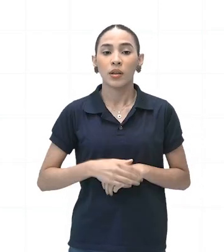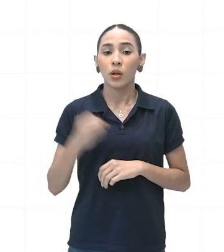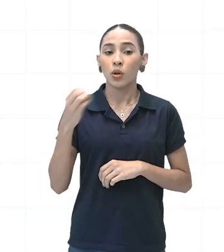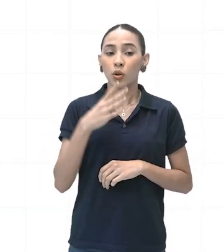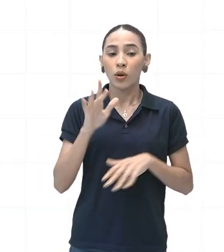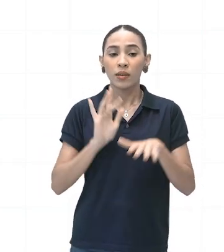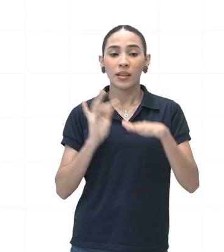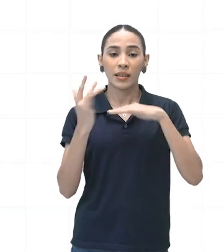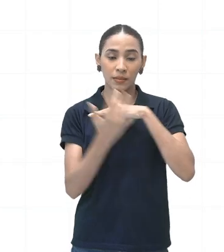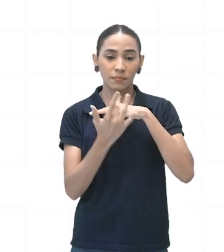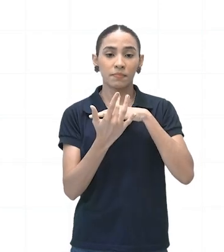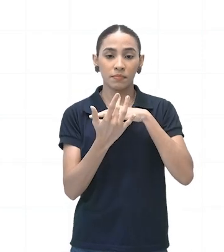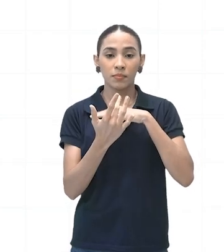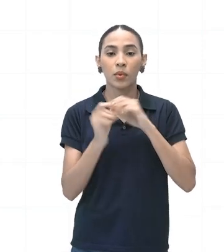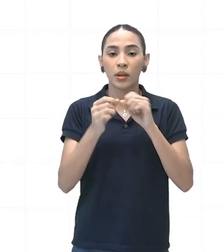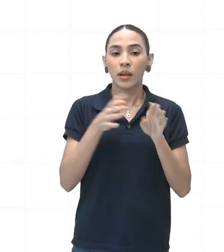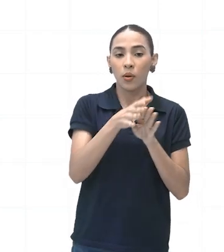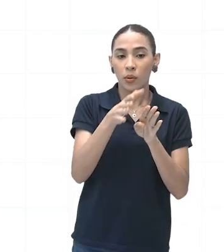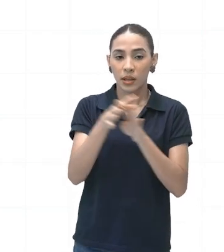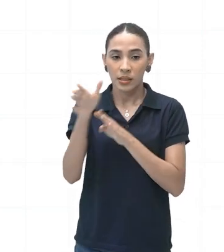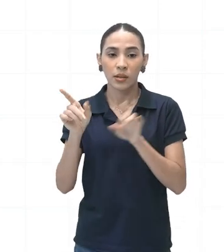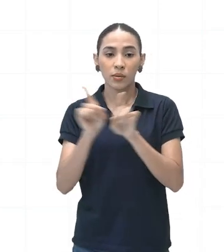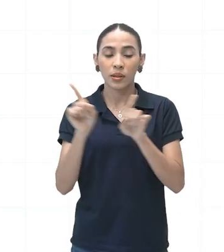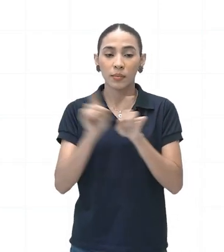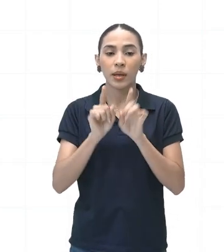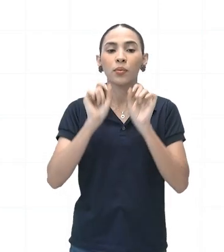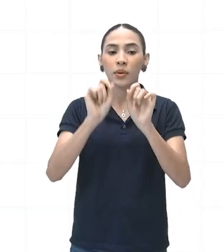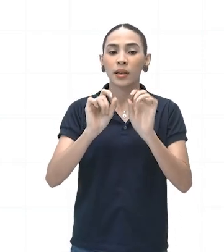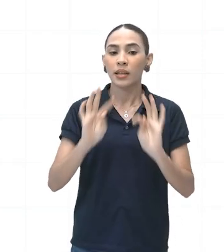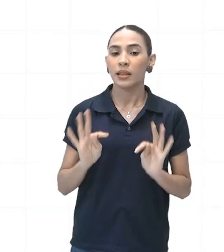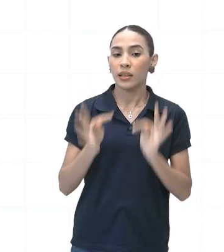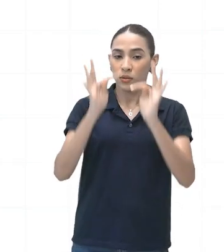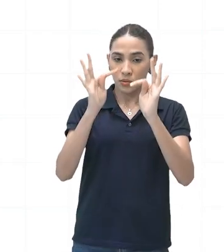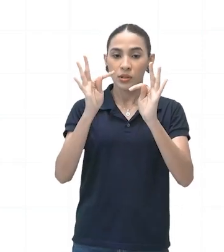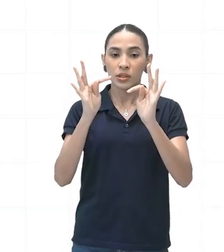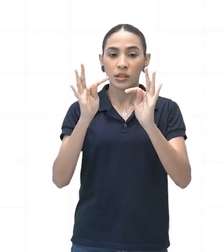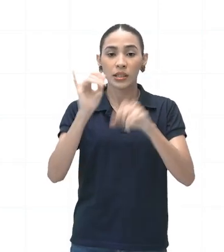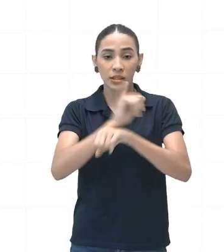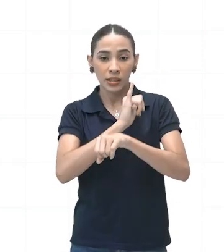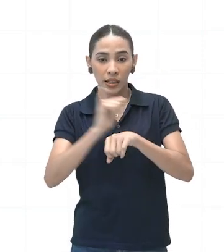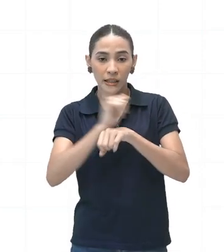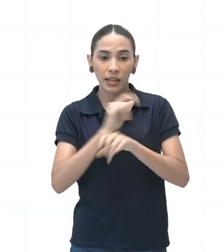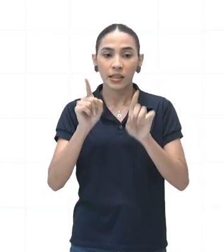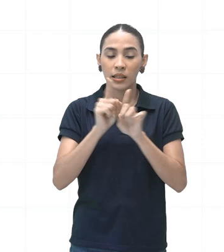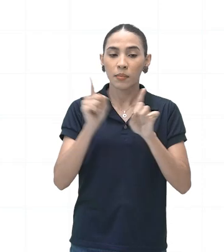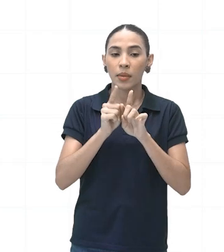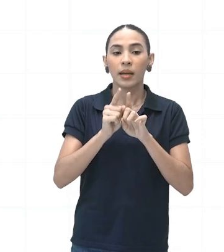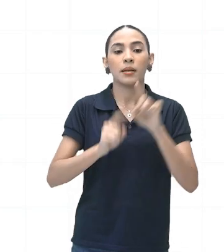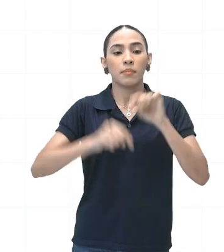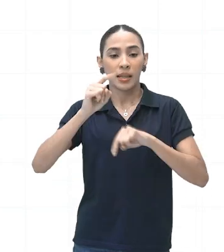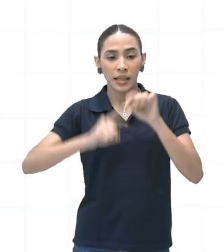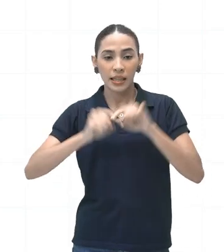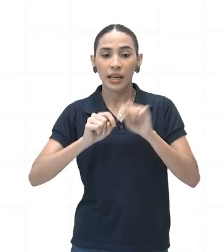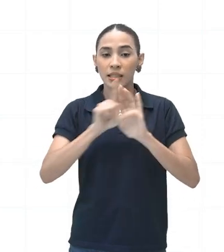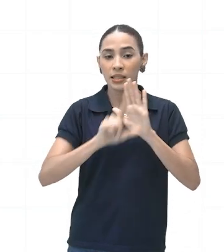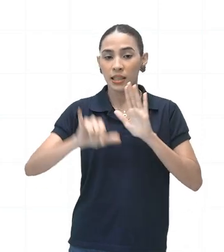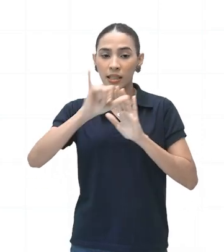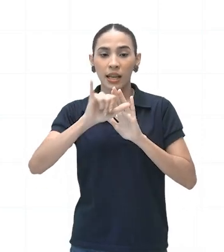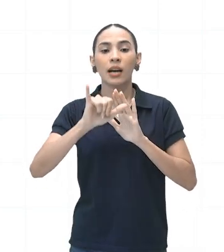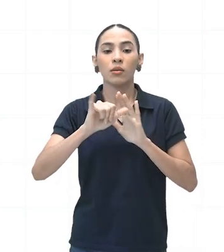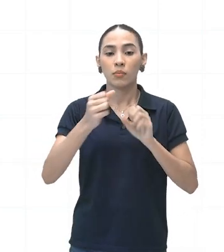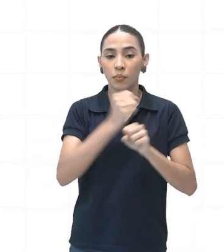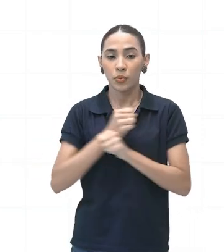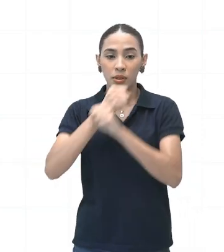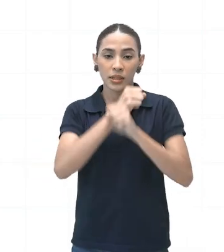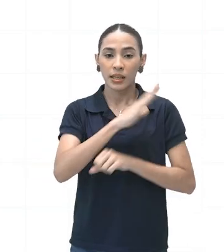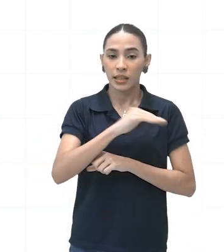nova página na internet com orientações sobre ferramentas tecnológicas e dispositivos legais para proteger